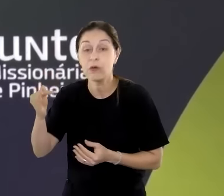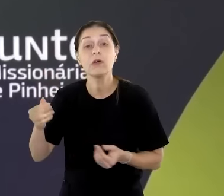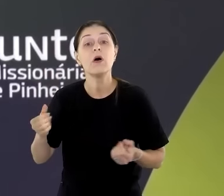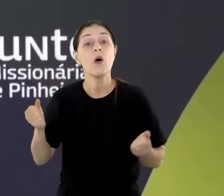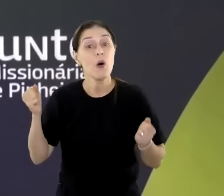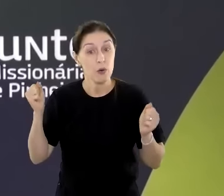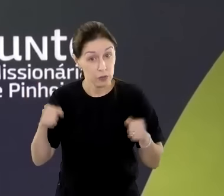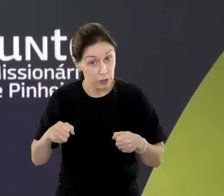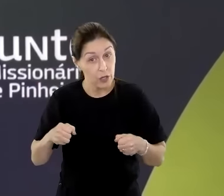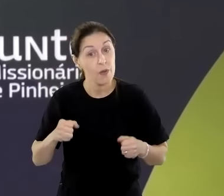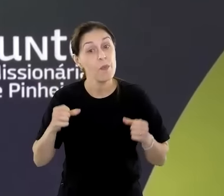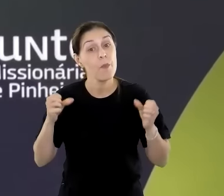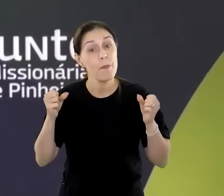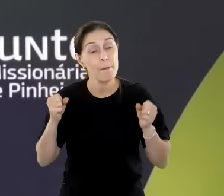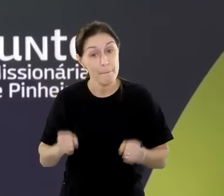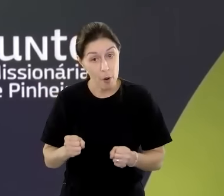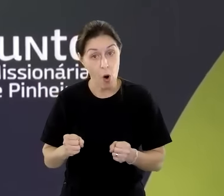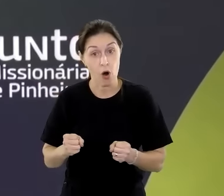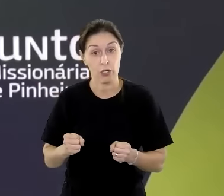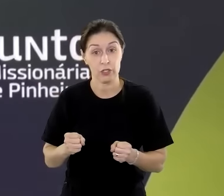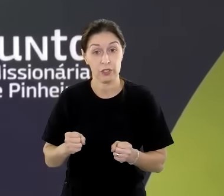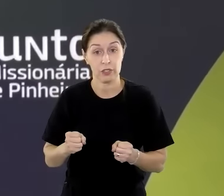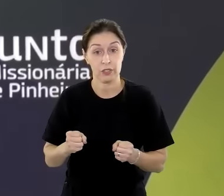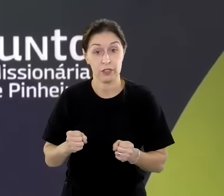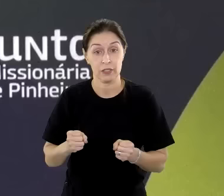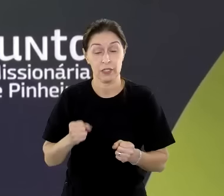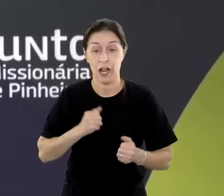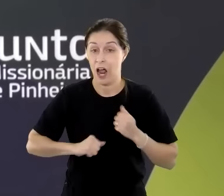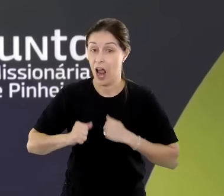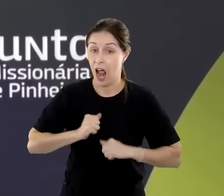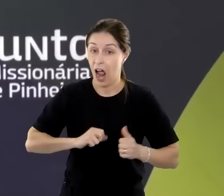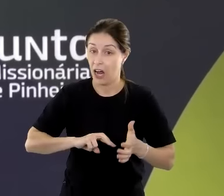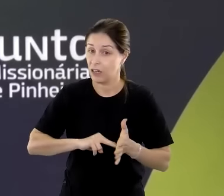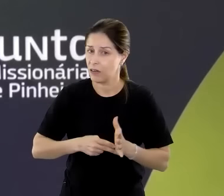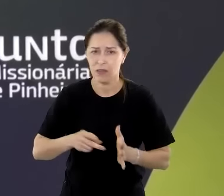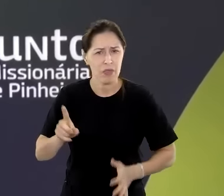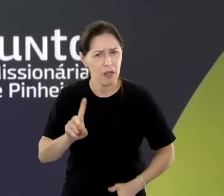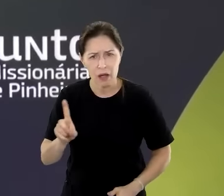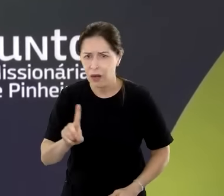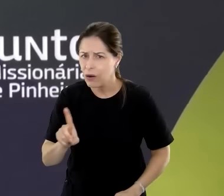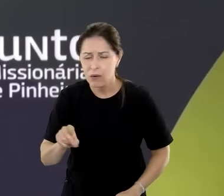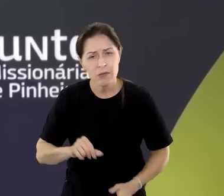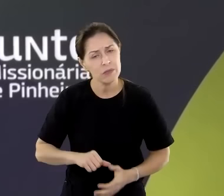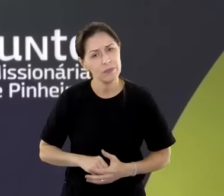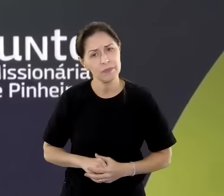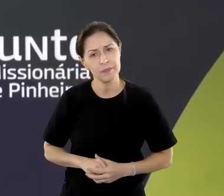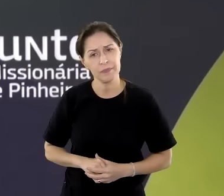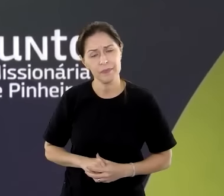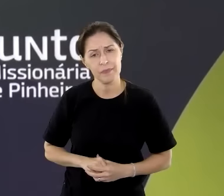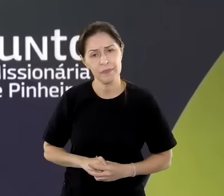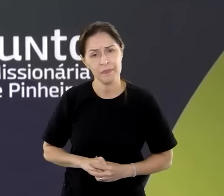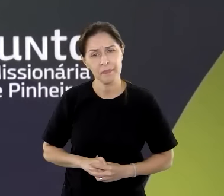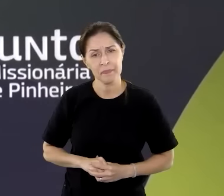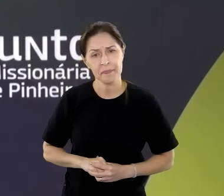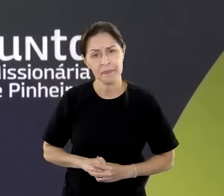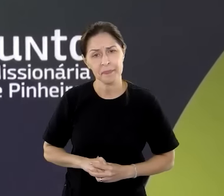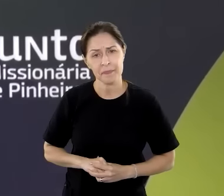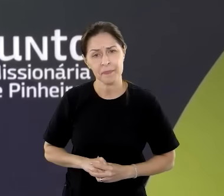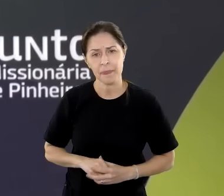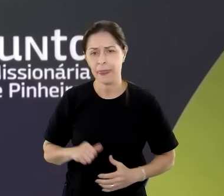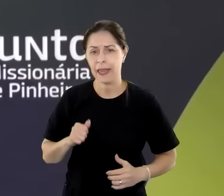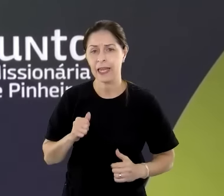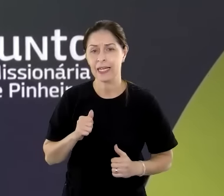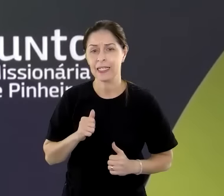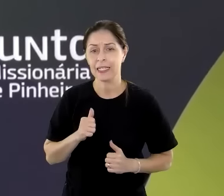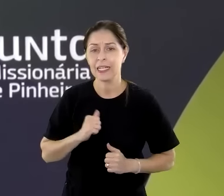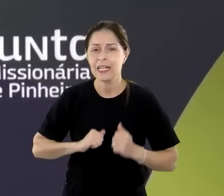Se você perceber, O apóstolo Paulo vai aconselhar: não andeis